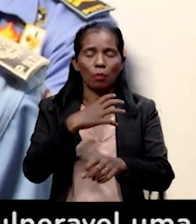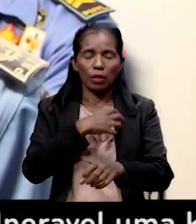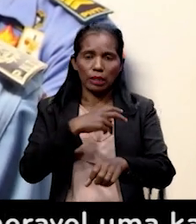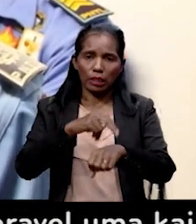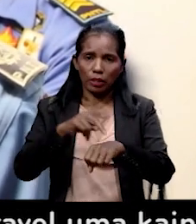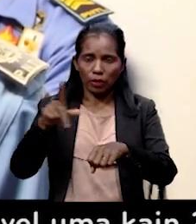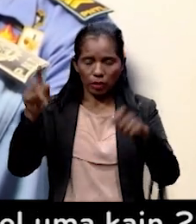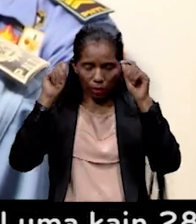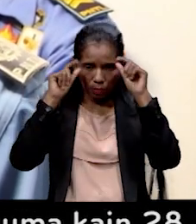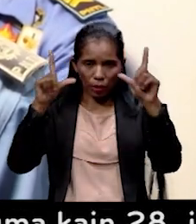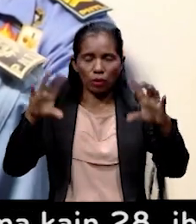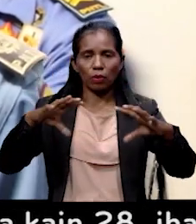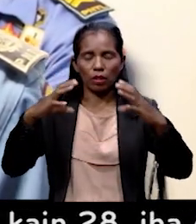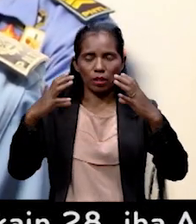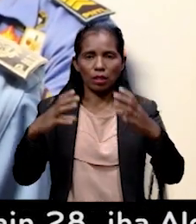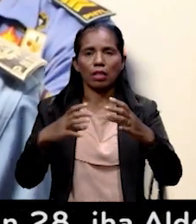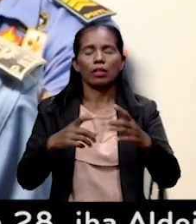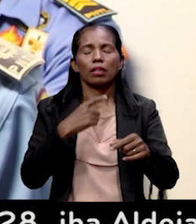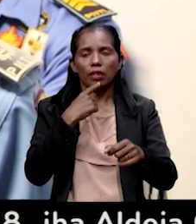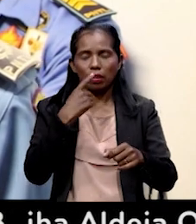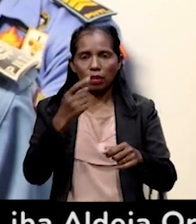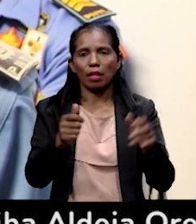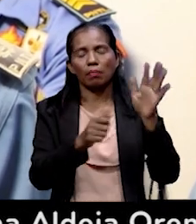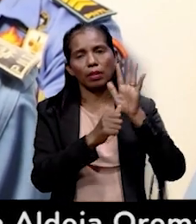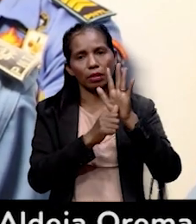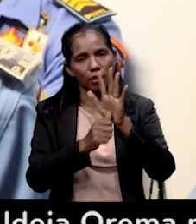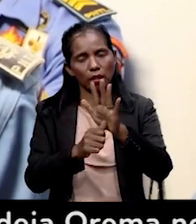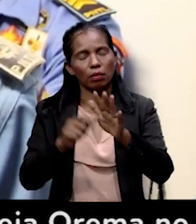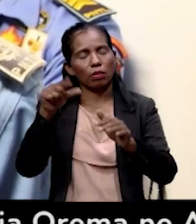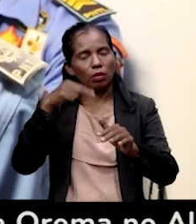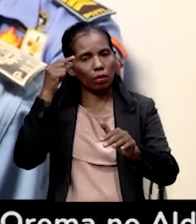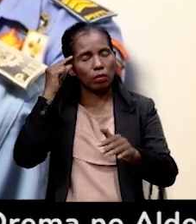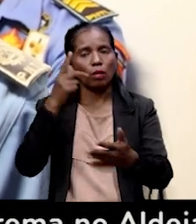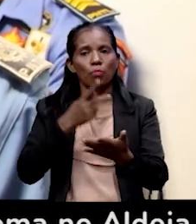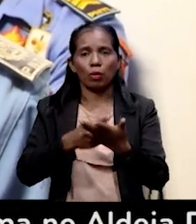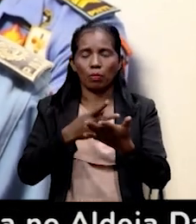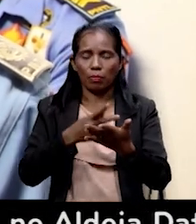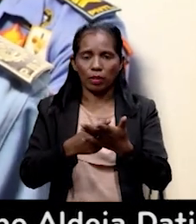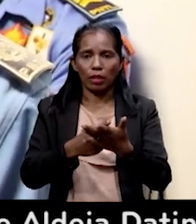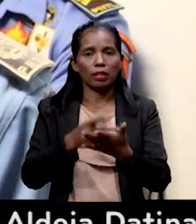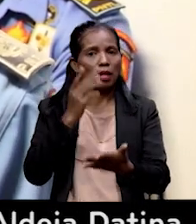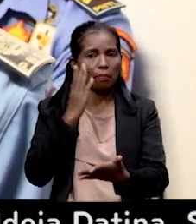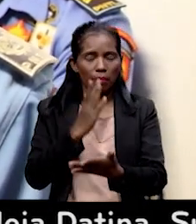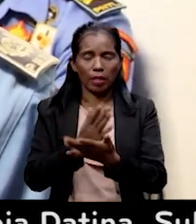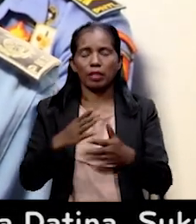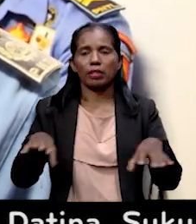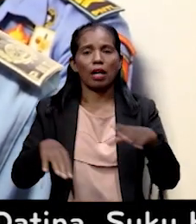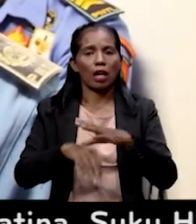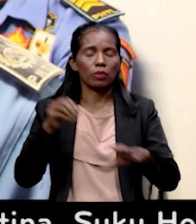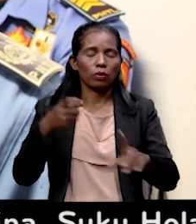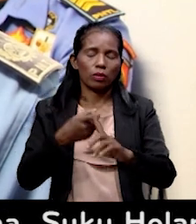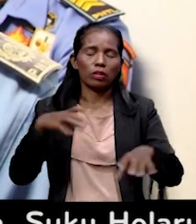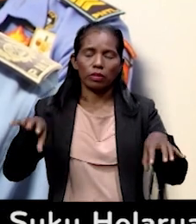Conselho Superior de Uniteona, apresenta no governo proposta de missão. E pessoal, silêncio, primeiro-ministro, anexo ministro